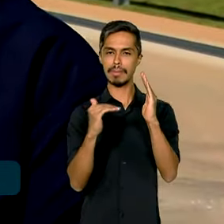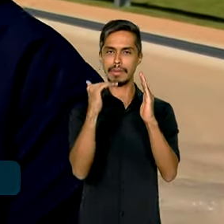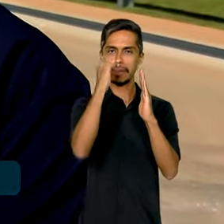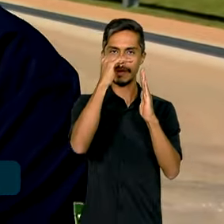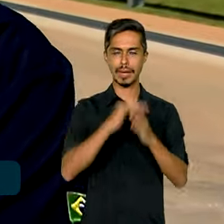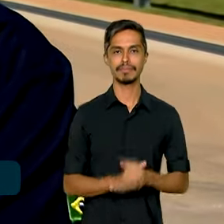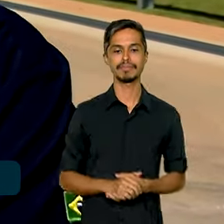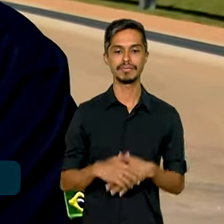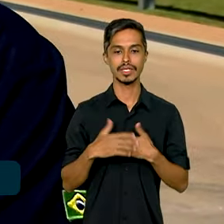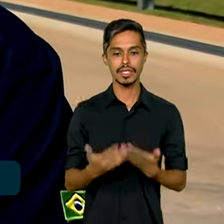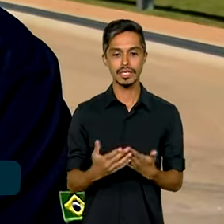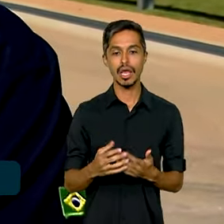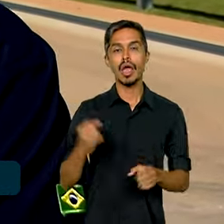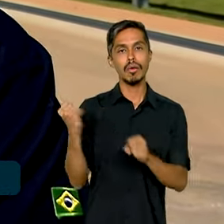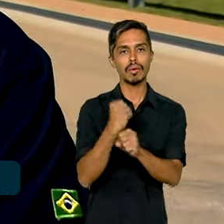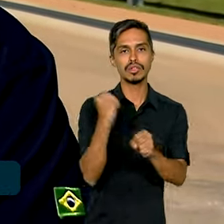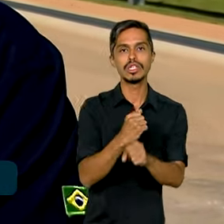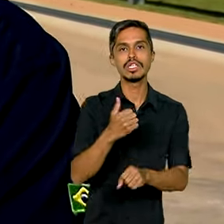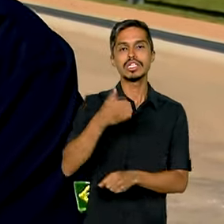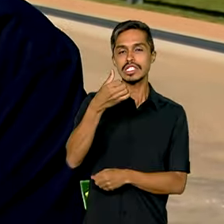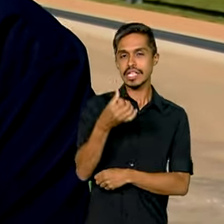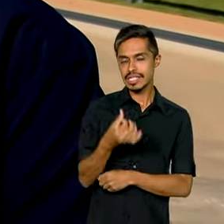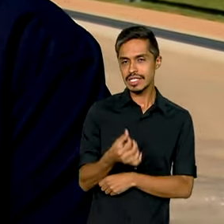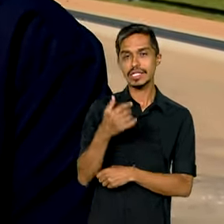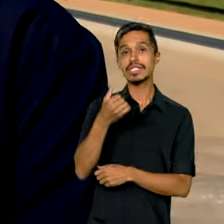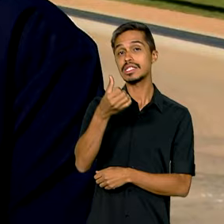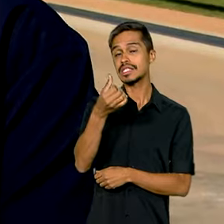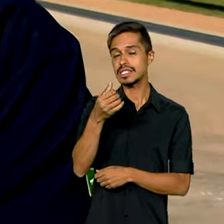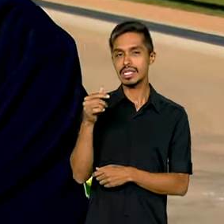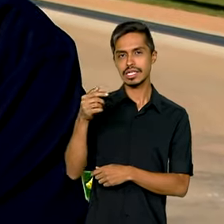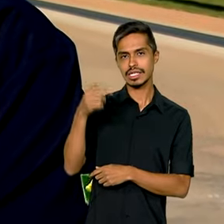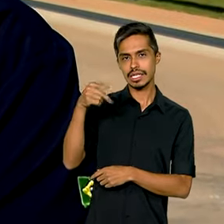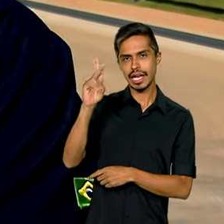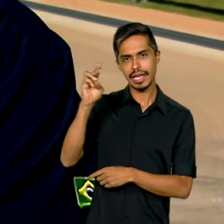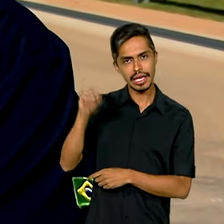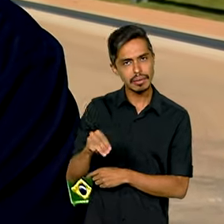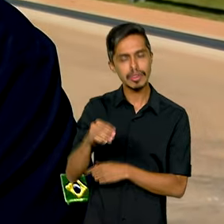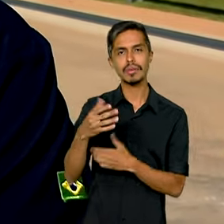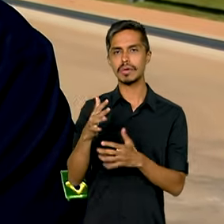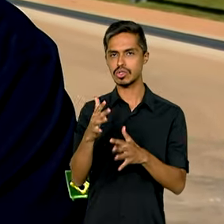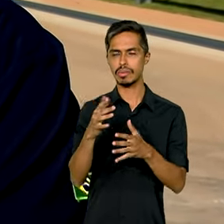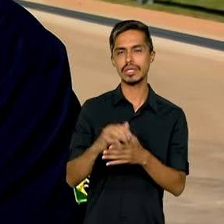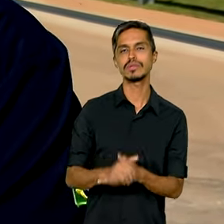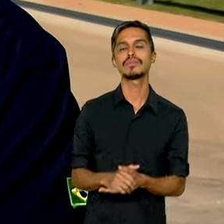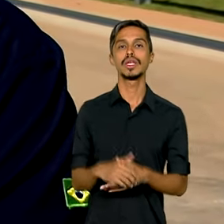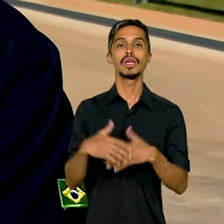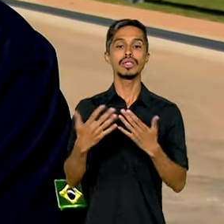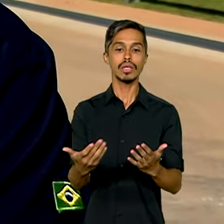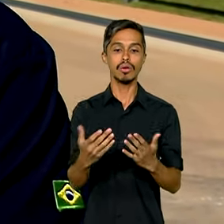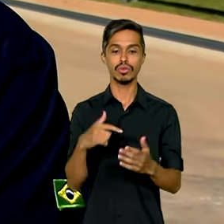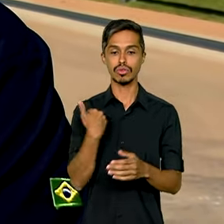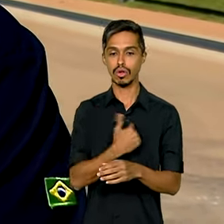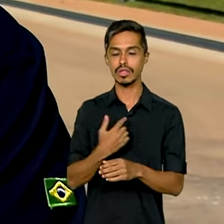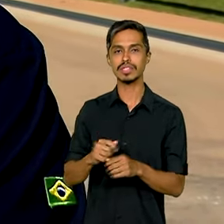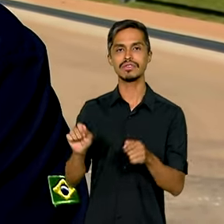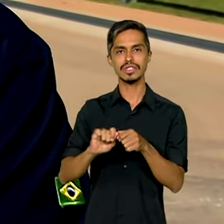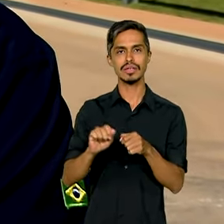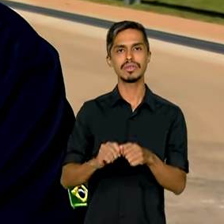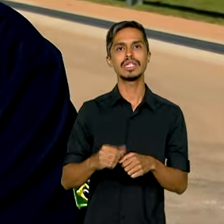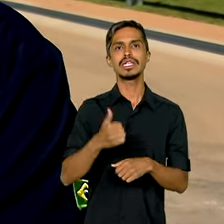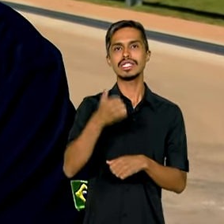uma obra de 19,7 quilômetros de extensão. Nessa obra nós executamos mais de